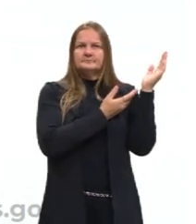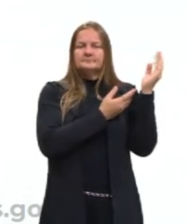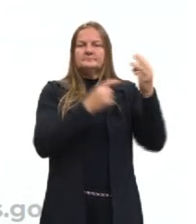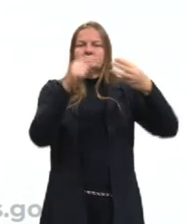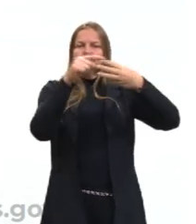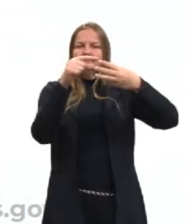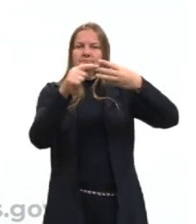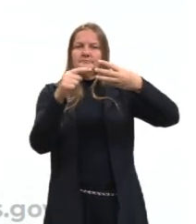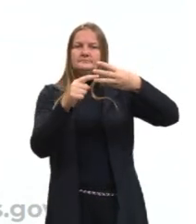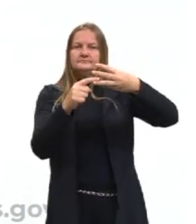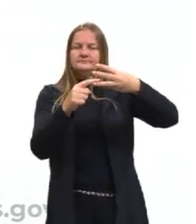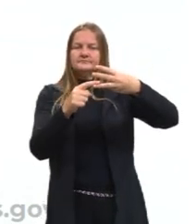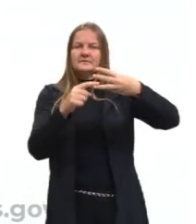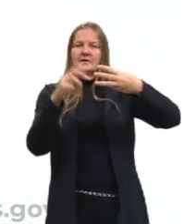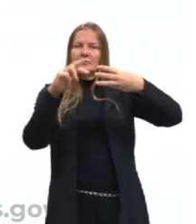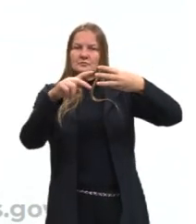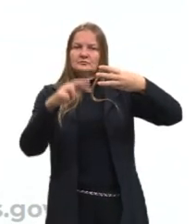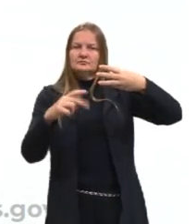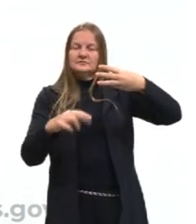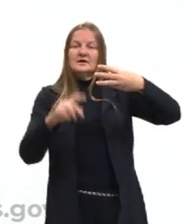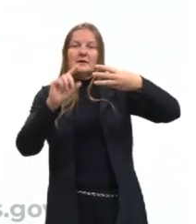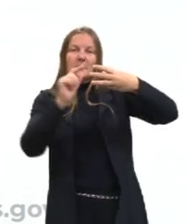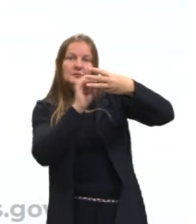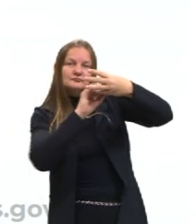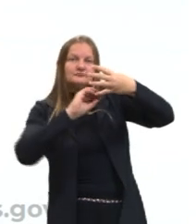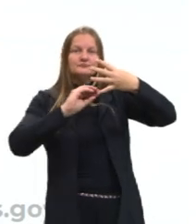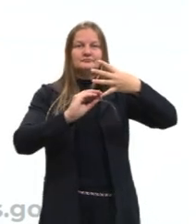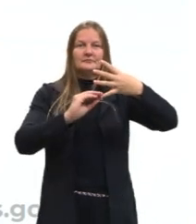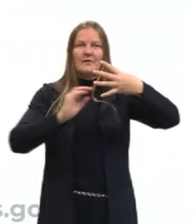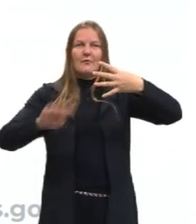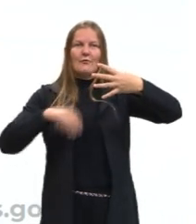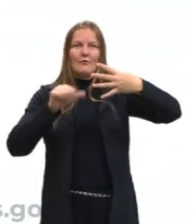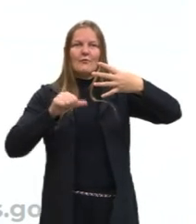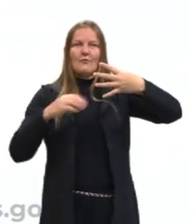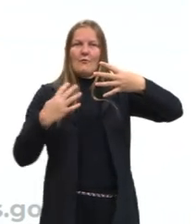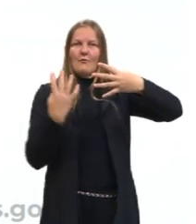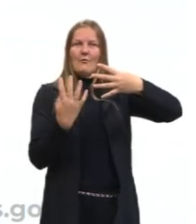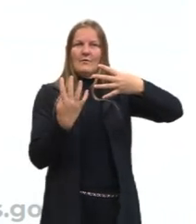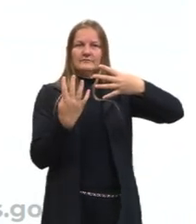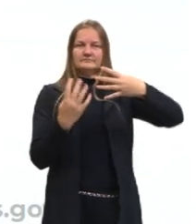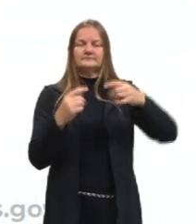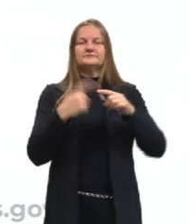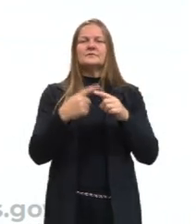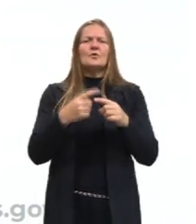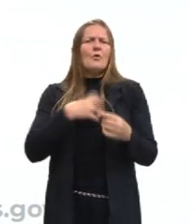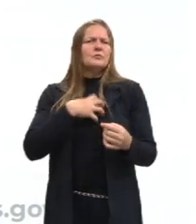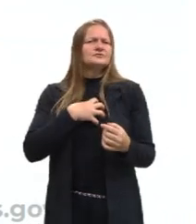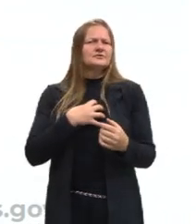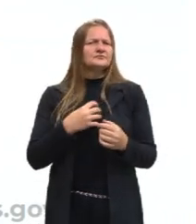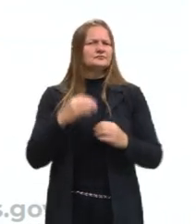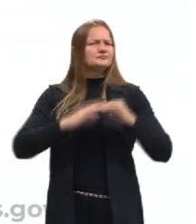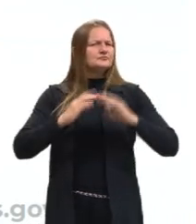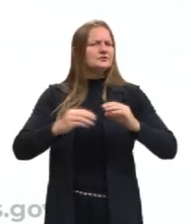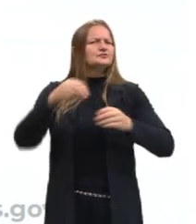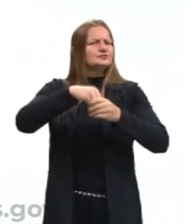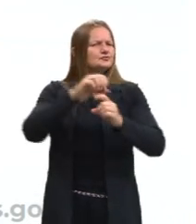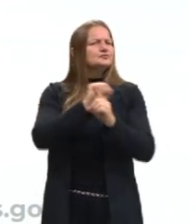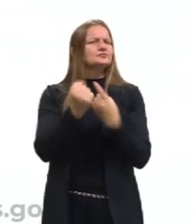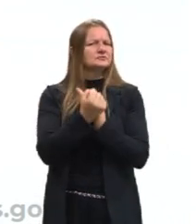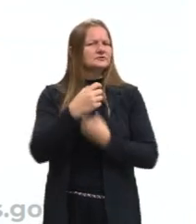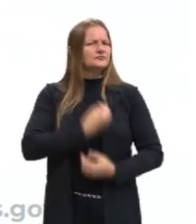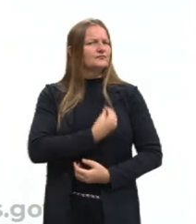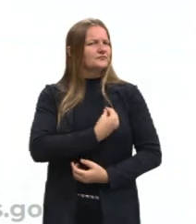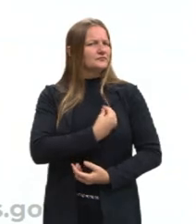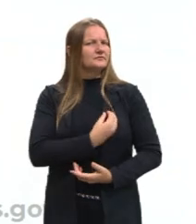três categorias que na verdade se transforma em quatro né então de que forma as pessoas agem agem na sociedade em